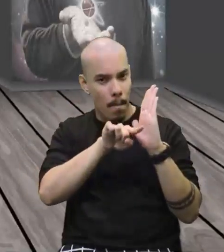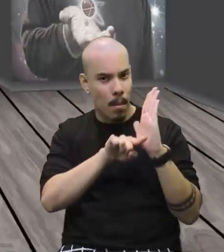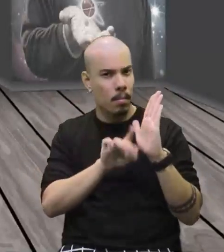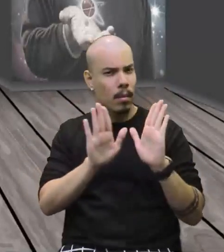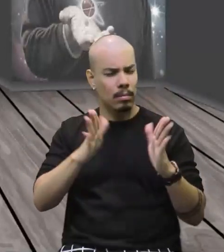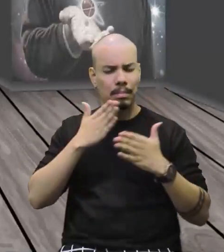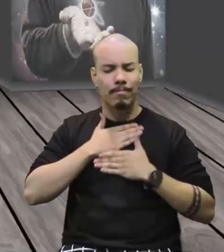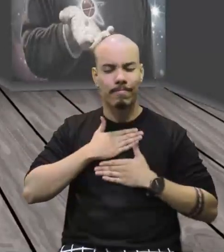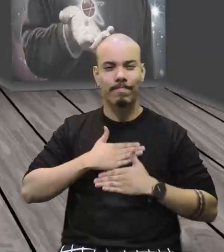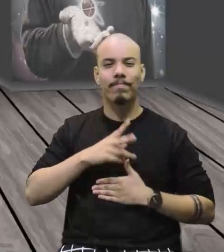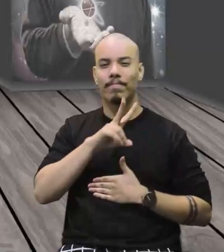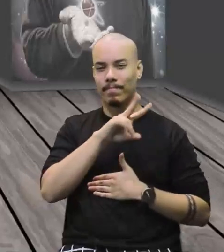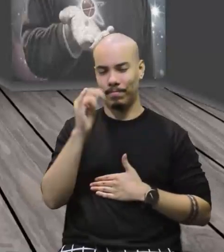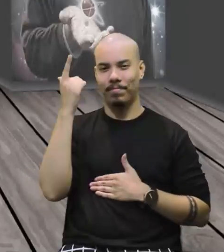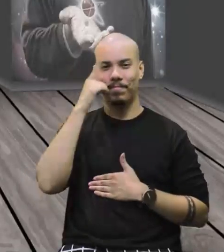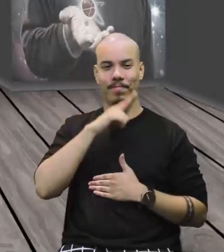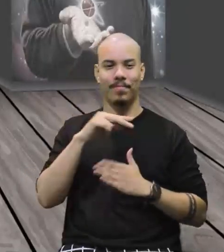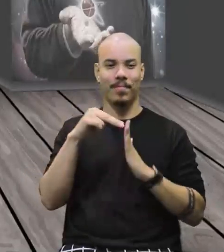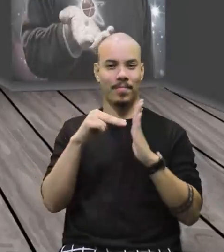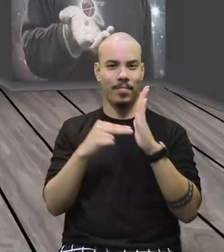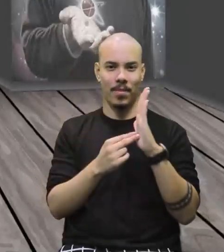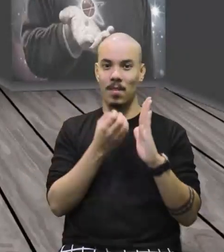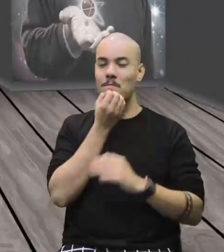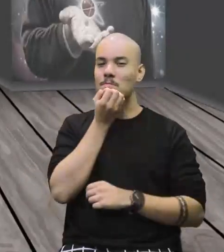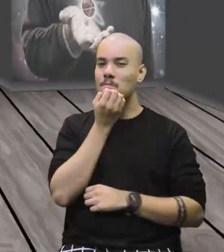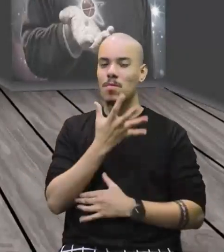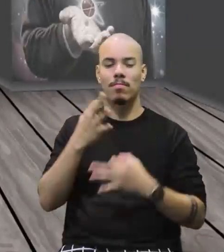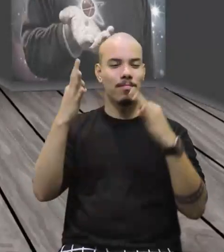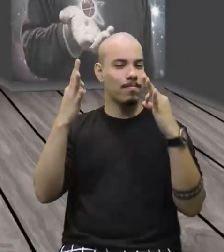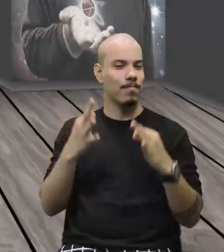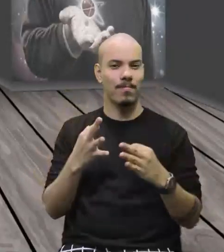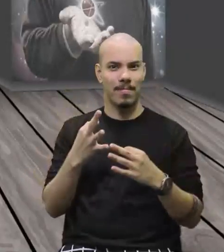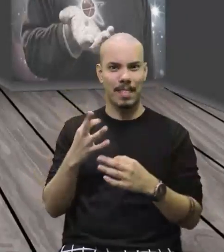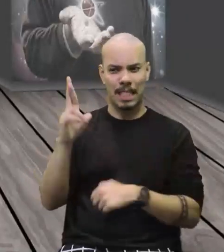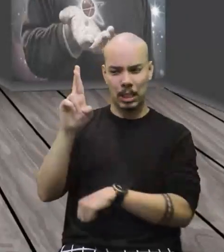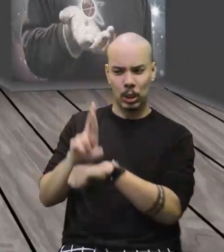com certeza vocês vão tirar uma nota muito boa. Né? Tenho certeza que não vão precisar de barra de